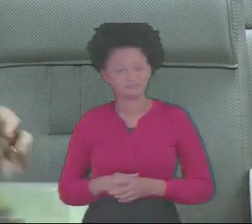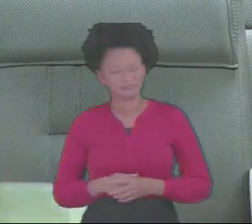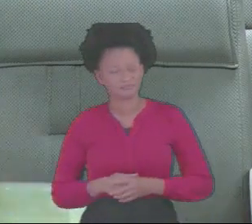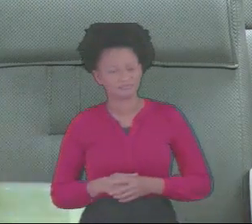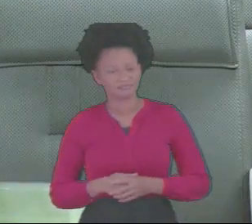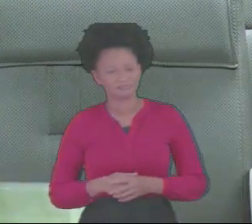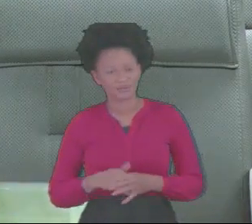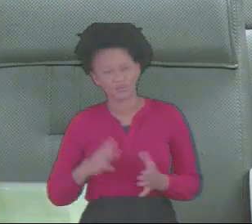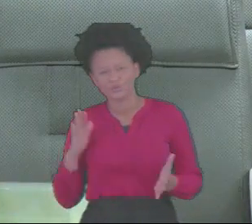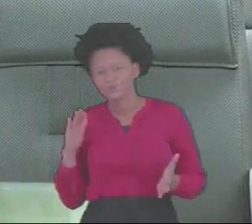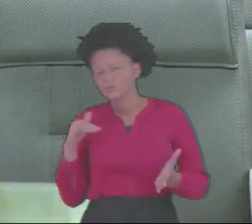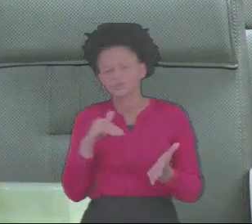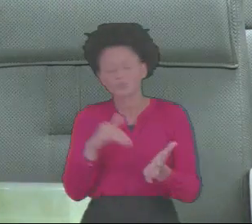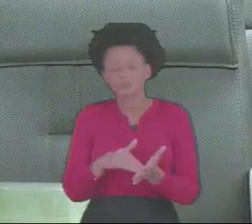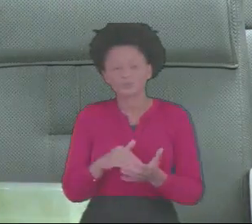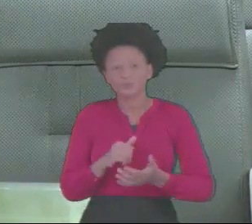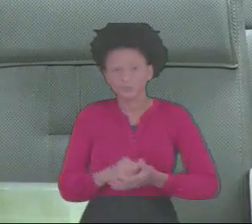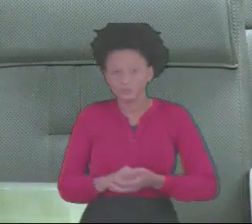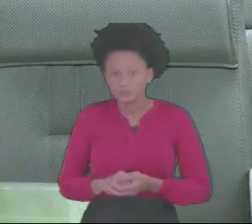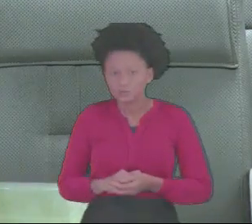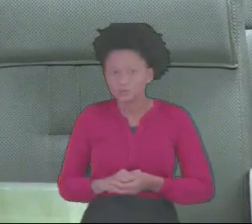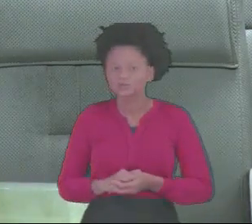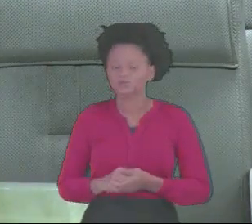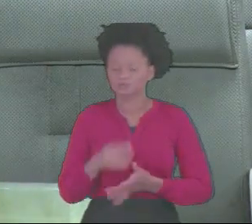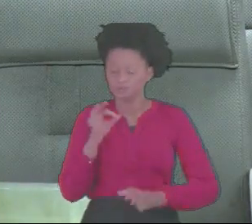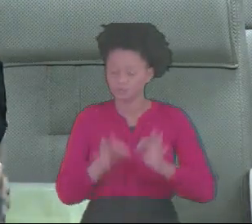o último juiz Samuel